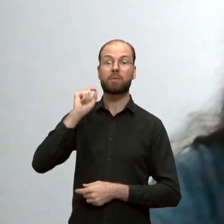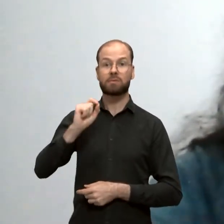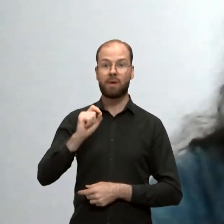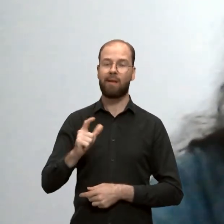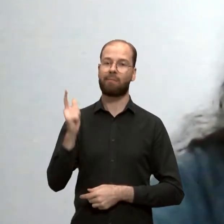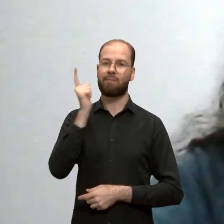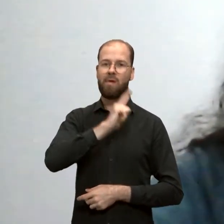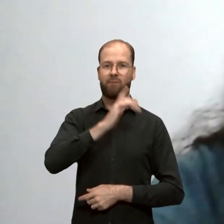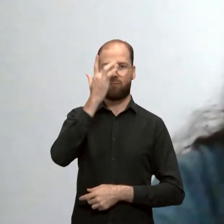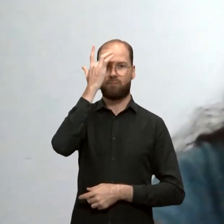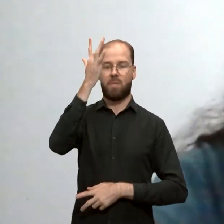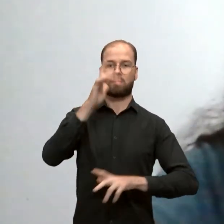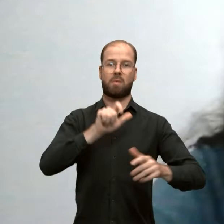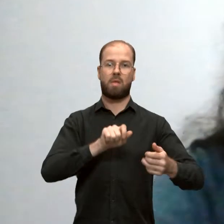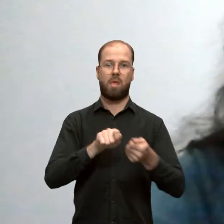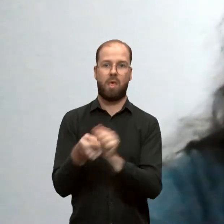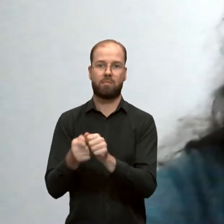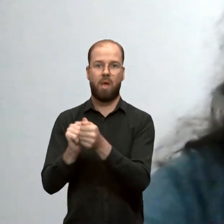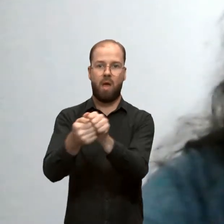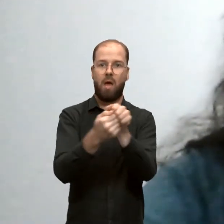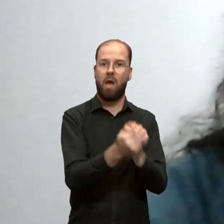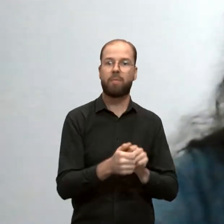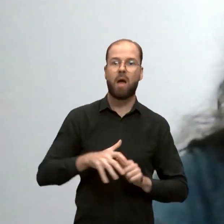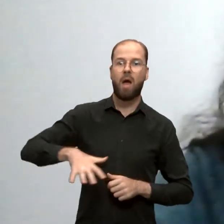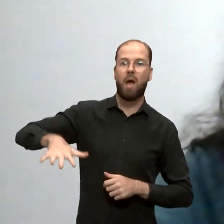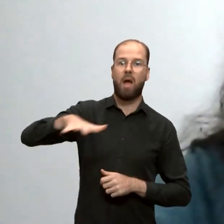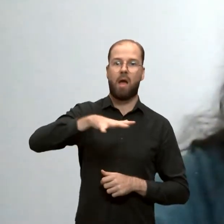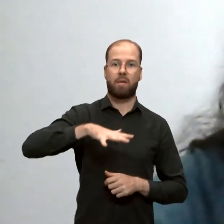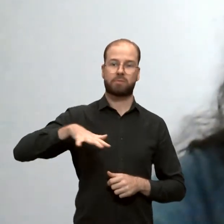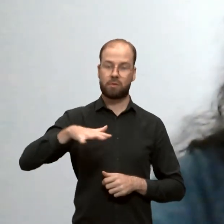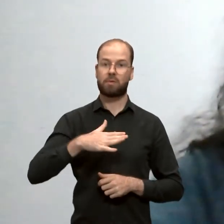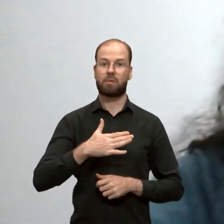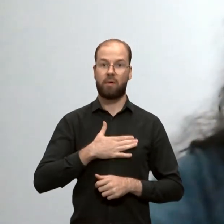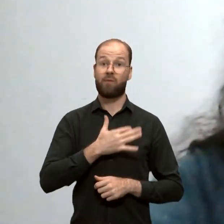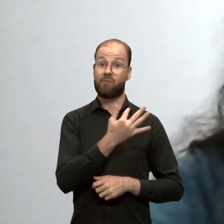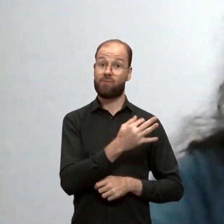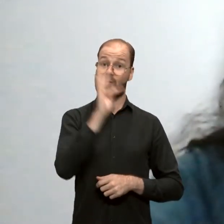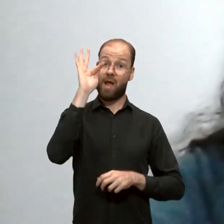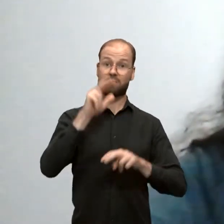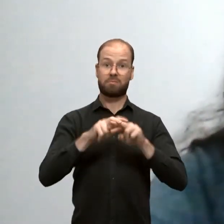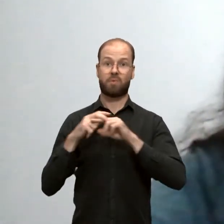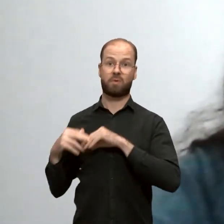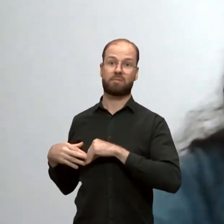de me adaptar aos ambientes. Eu acho que a França me trouxe isso.